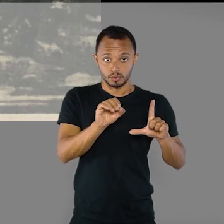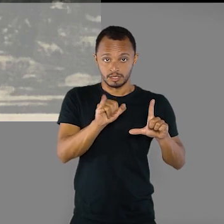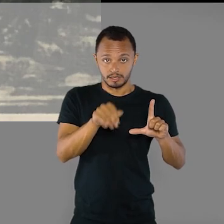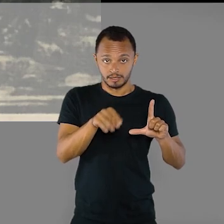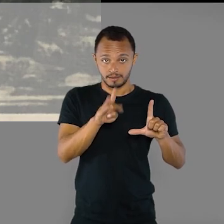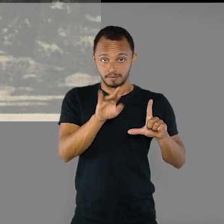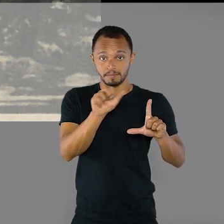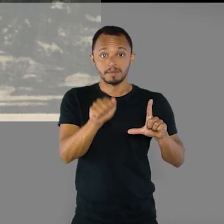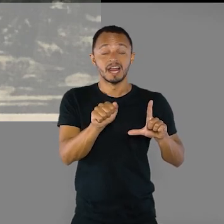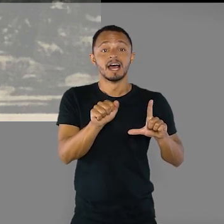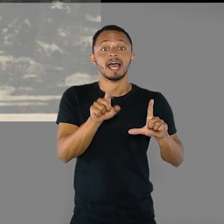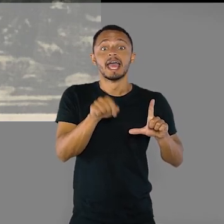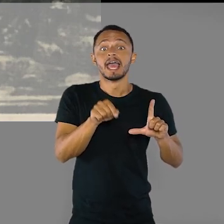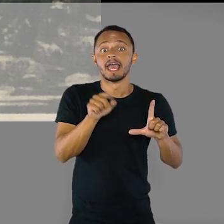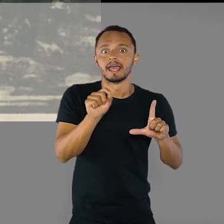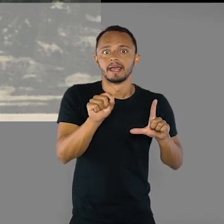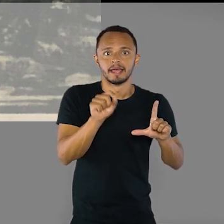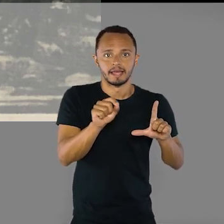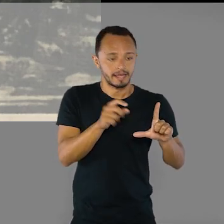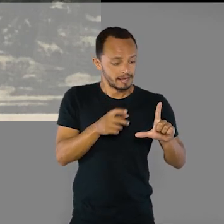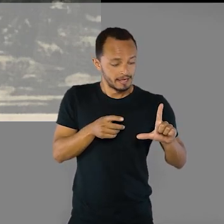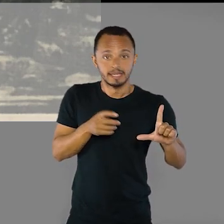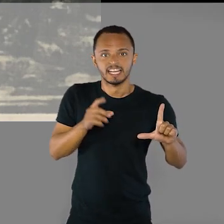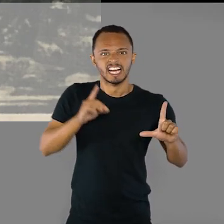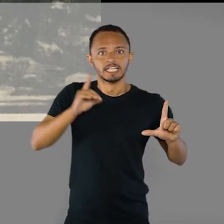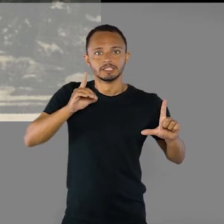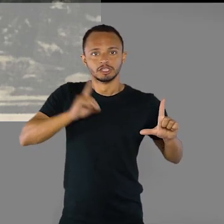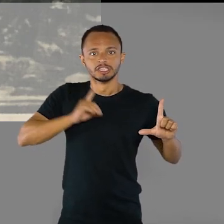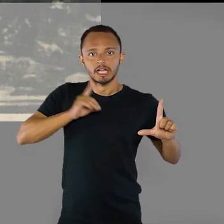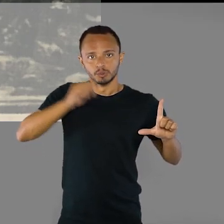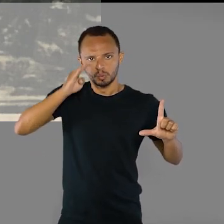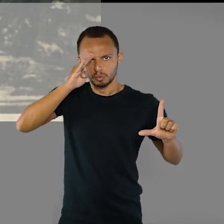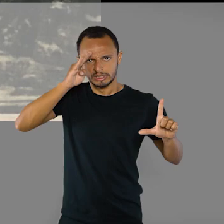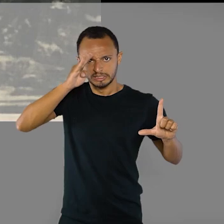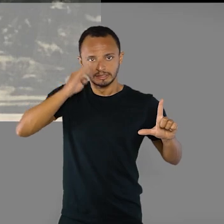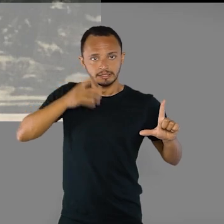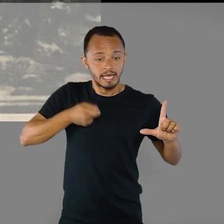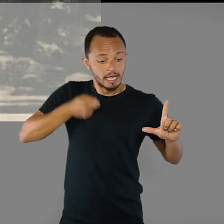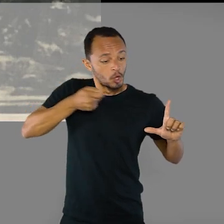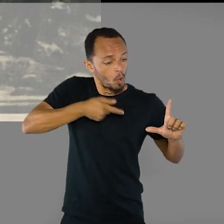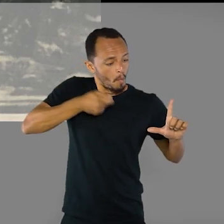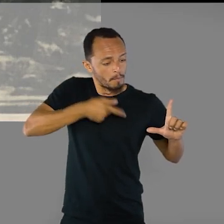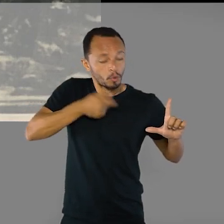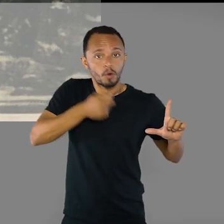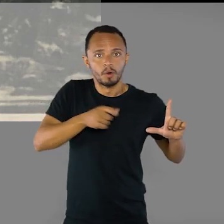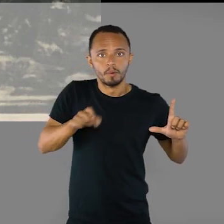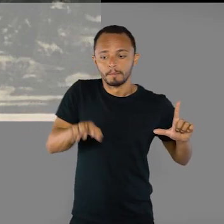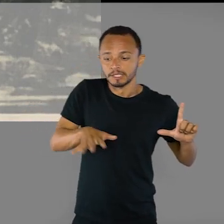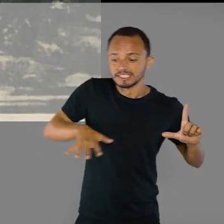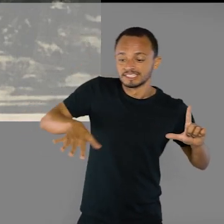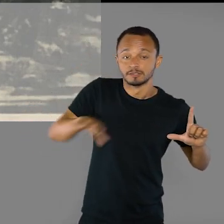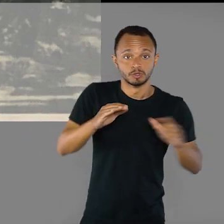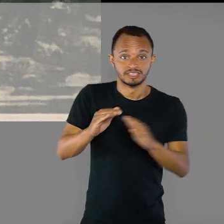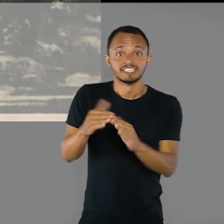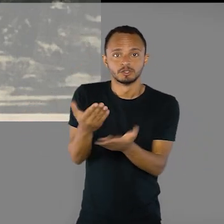militar, mas a ditadura comprou ingressos para todos os estudantes na escola pública para